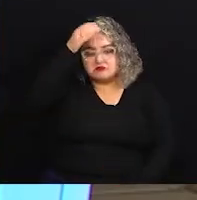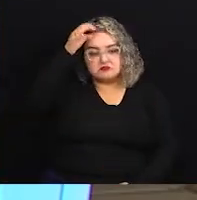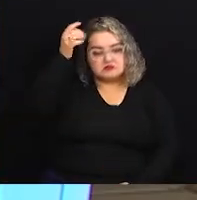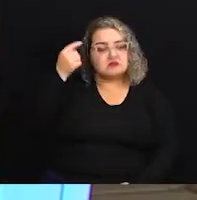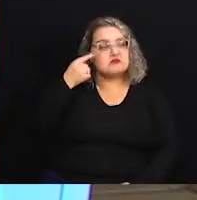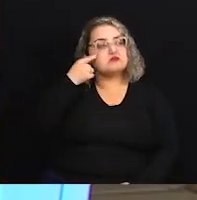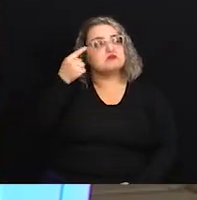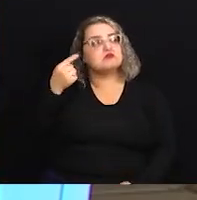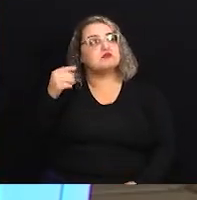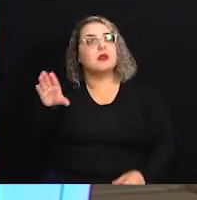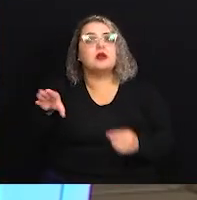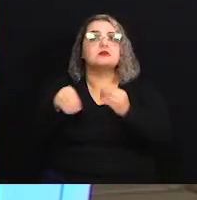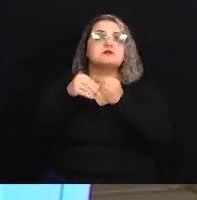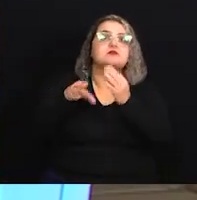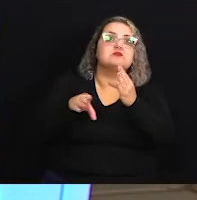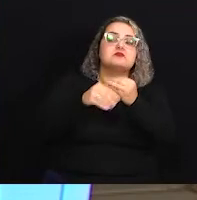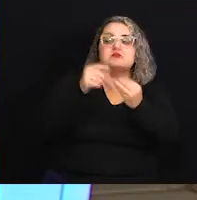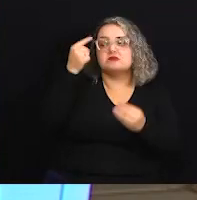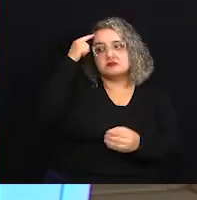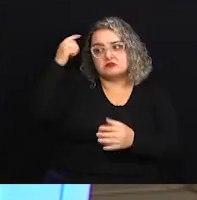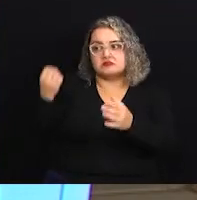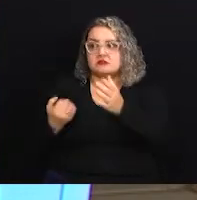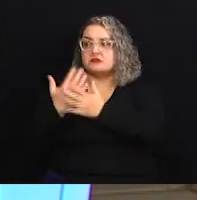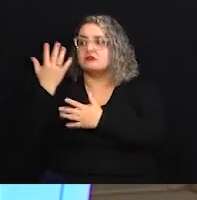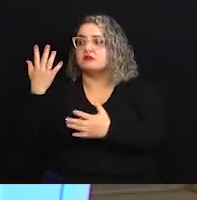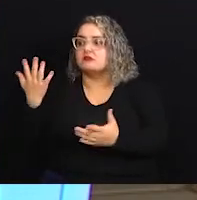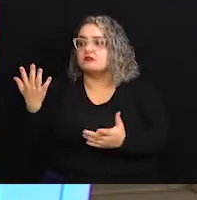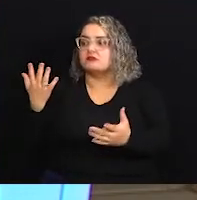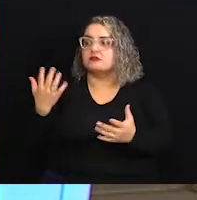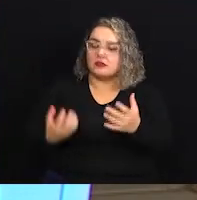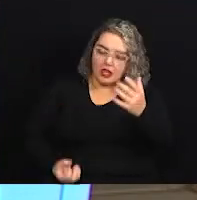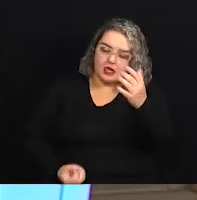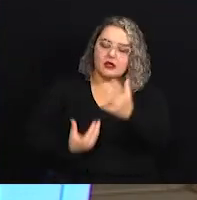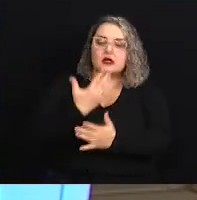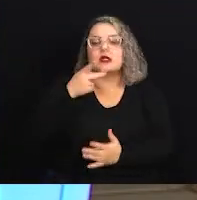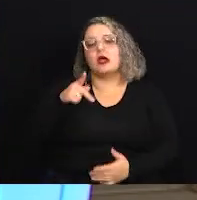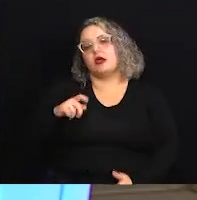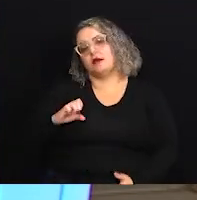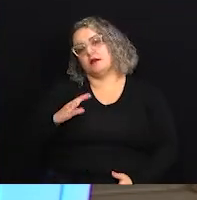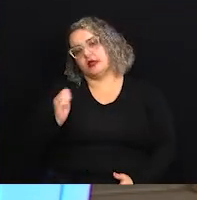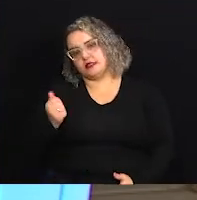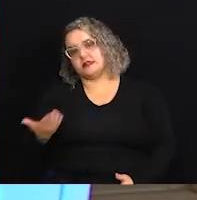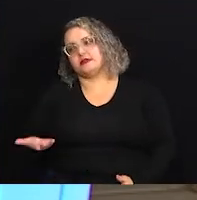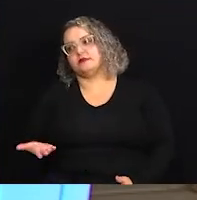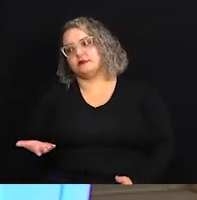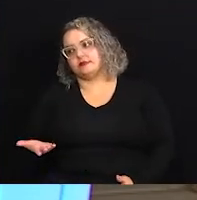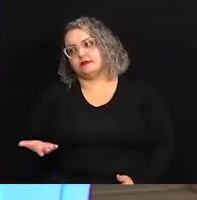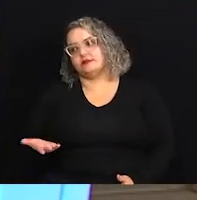vai acrescentando uma ideia, até que uma hora a gente consegue formatar a peça. E